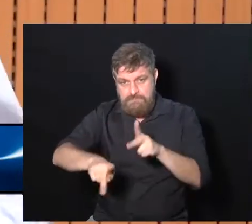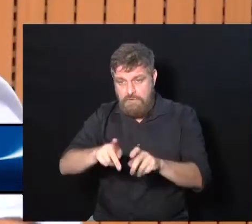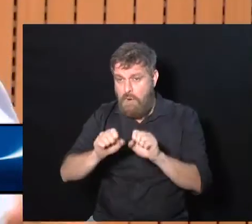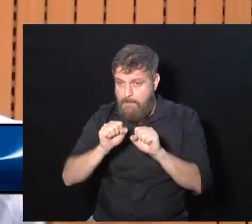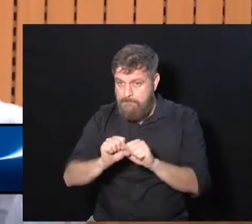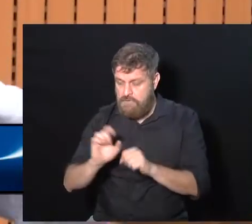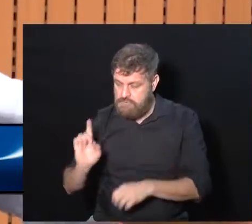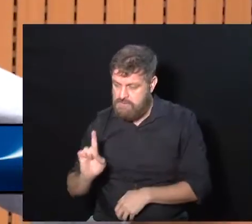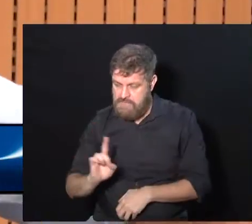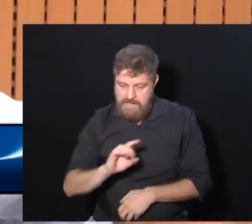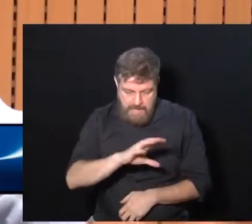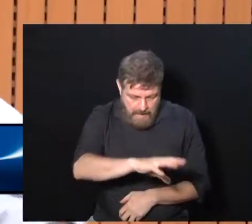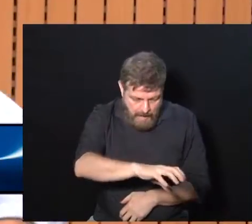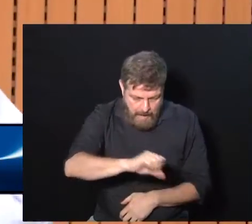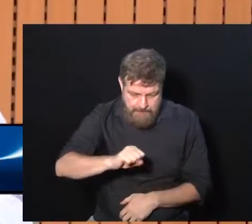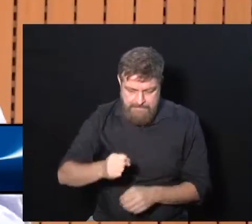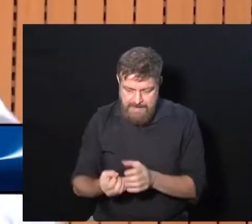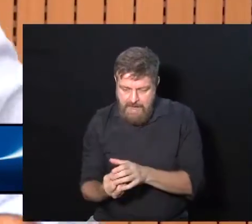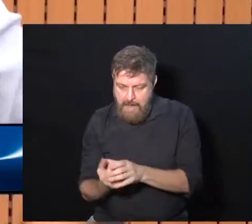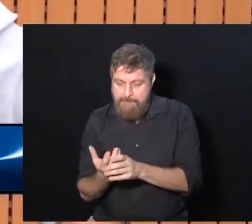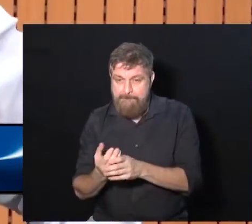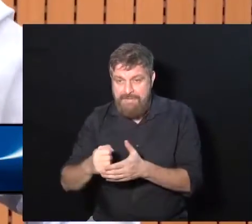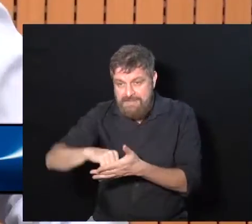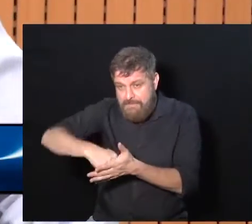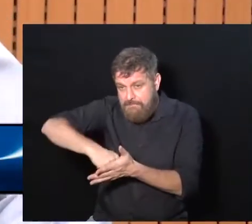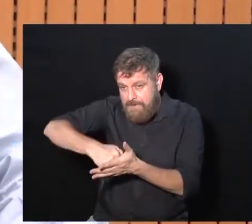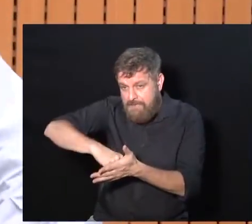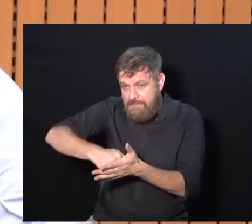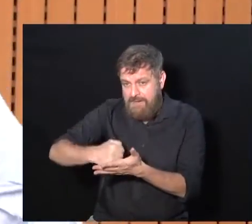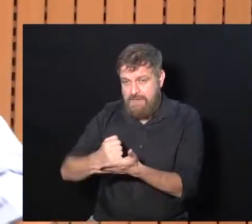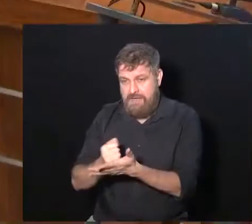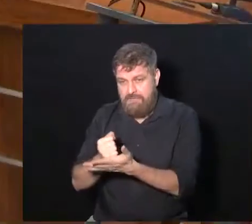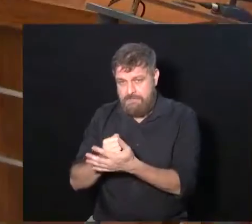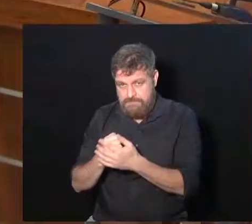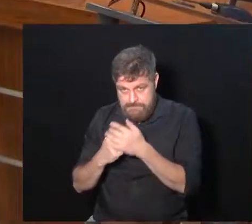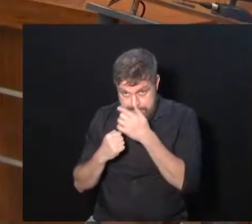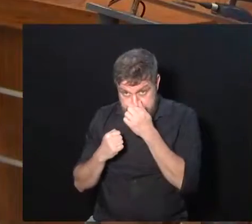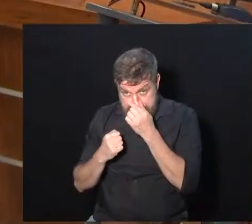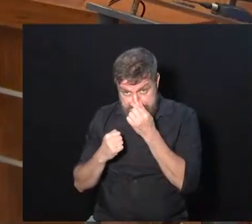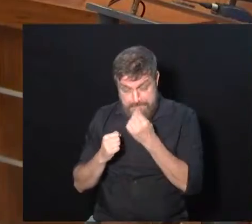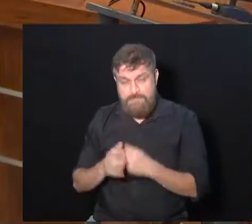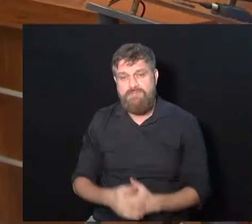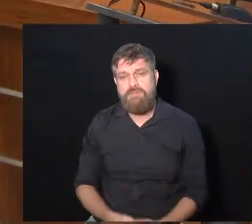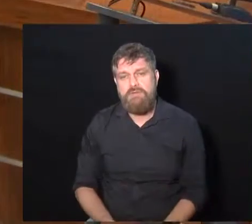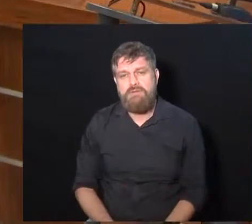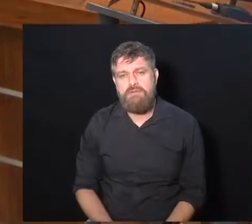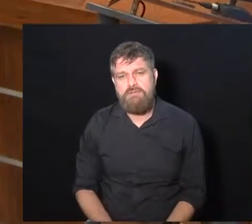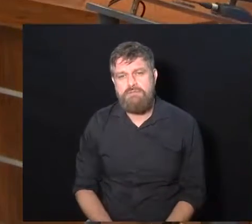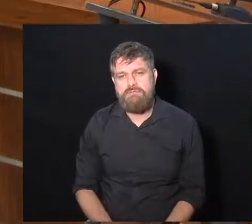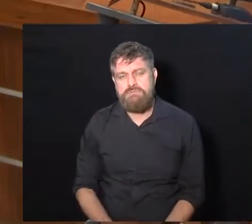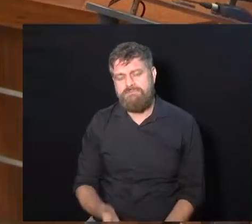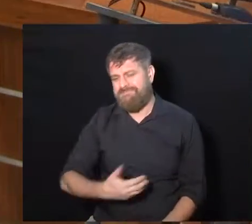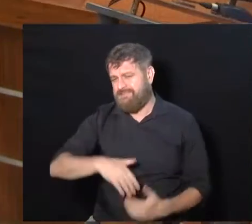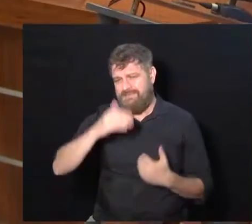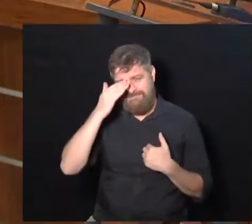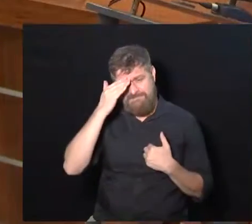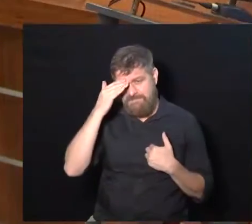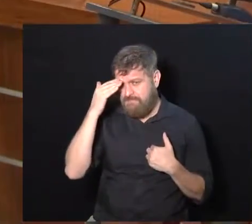nós vamos trabalhar nessas 2 linhas aí. Jorge. Olha, só realmente agradecer